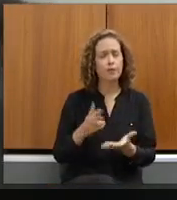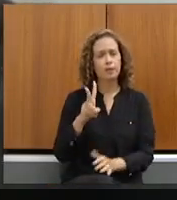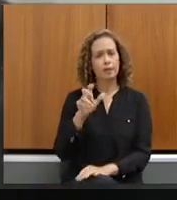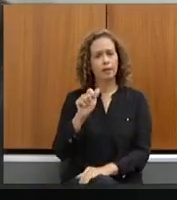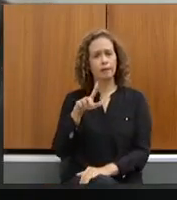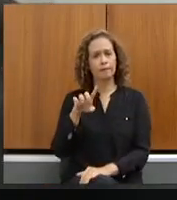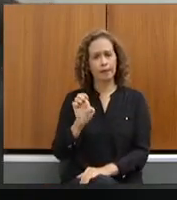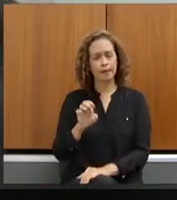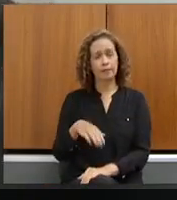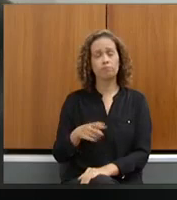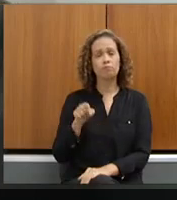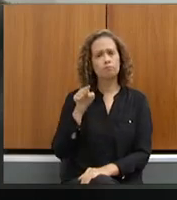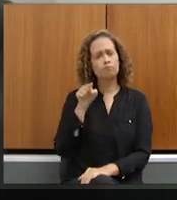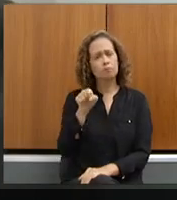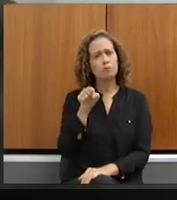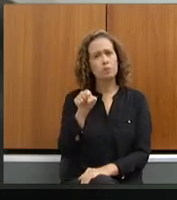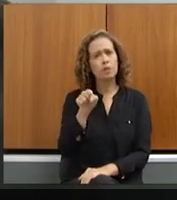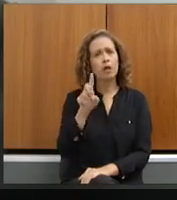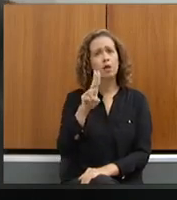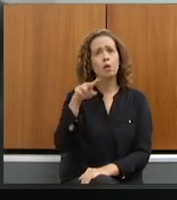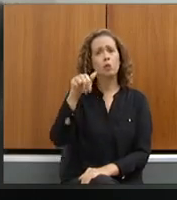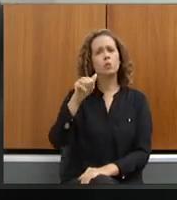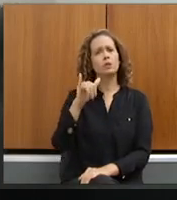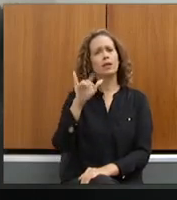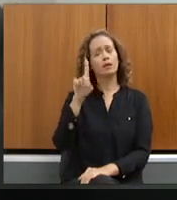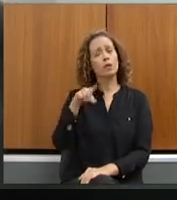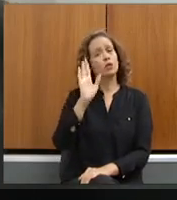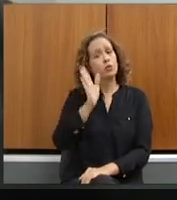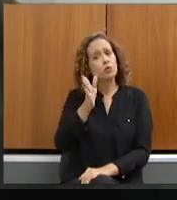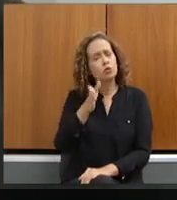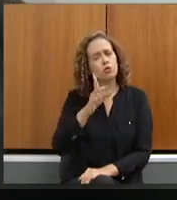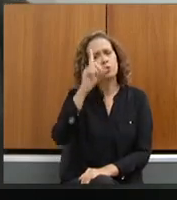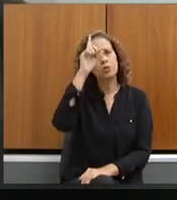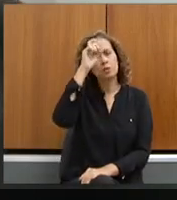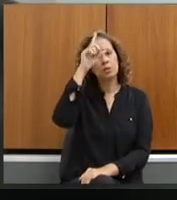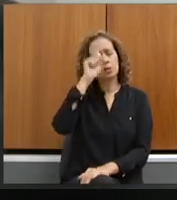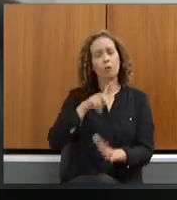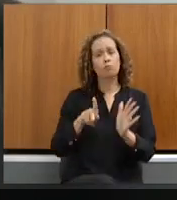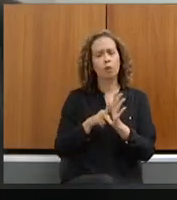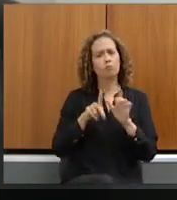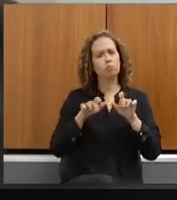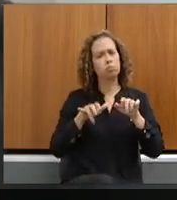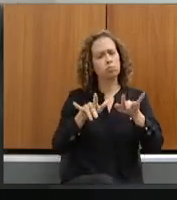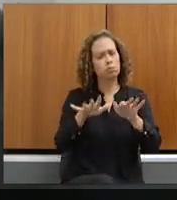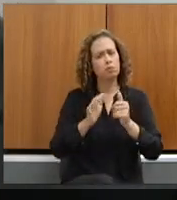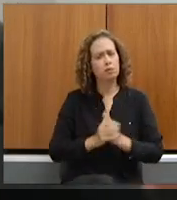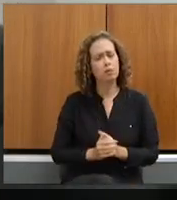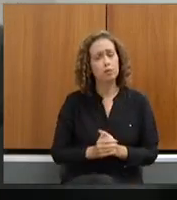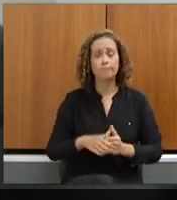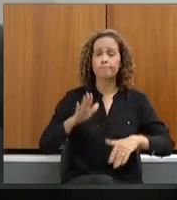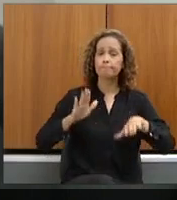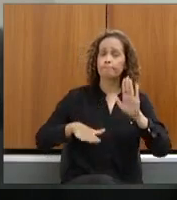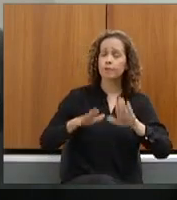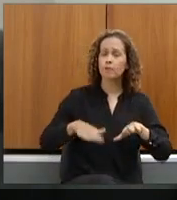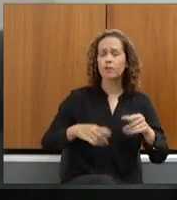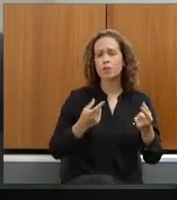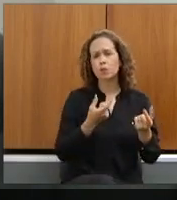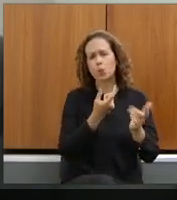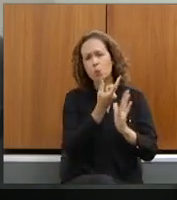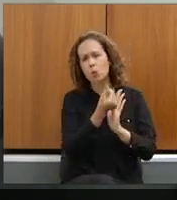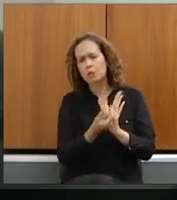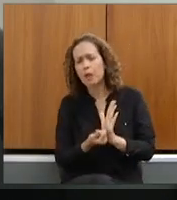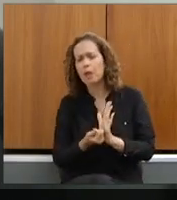região sair ele vai sair já está sendo construído o Hospital do Câncer às vezes com os recursos da Vale